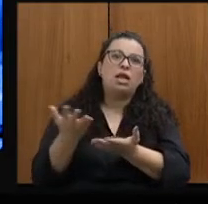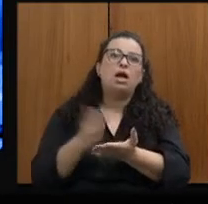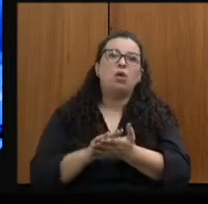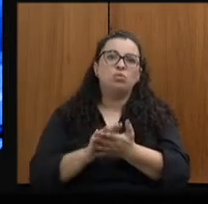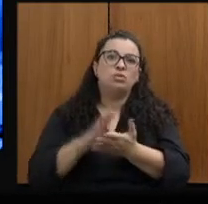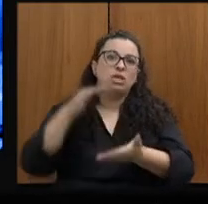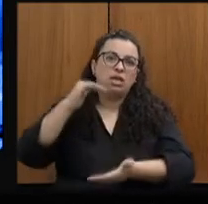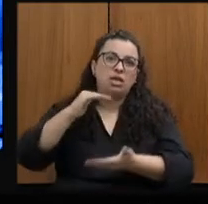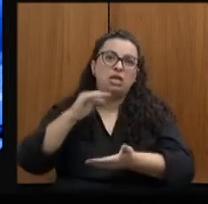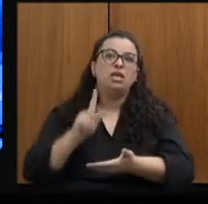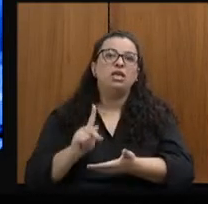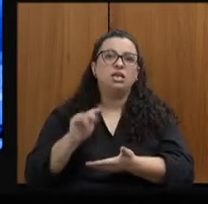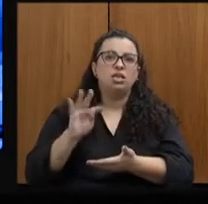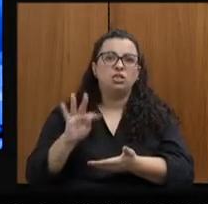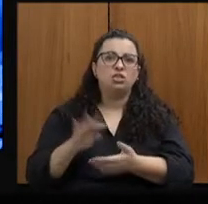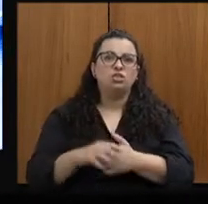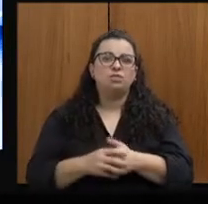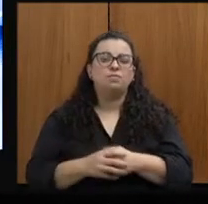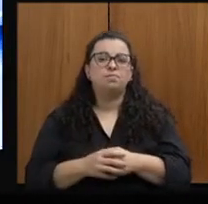irrigação.